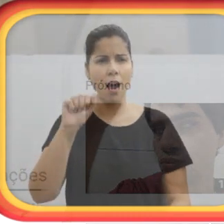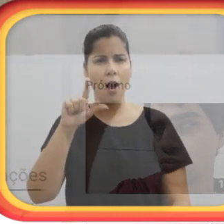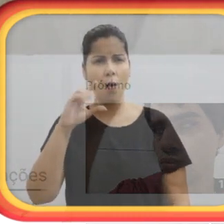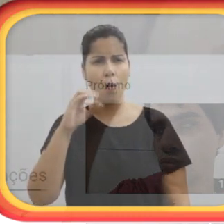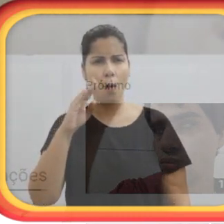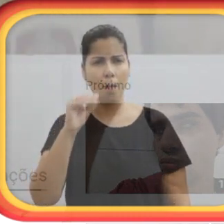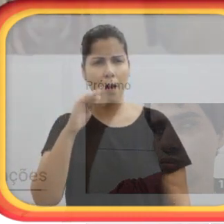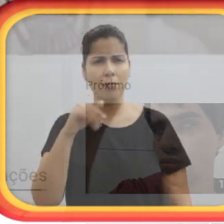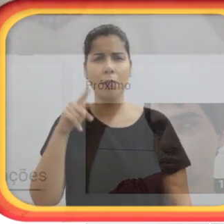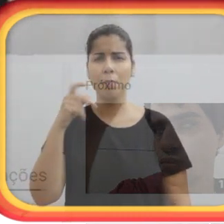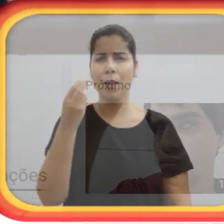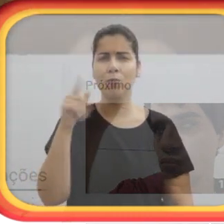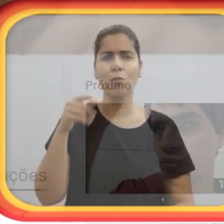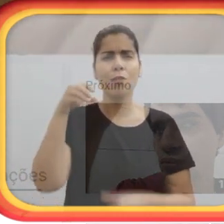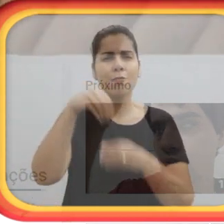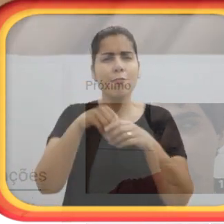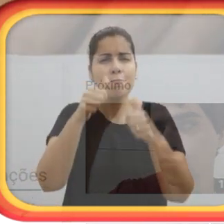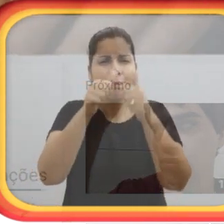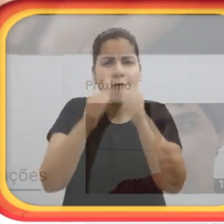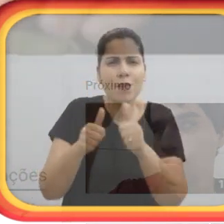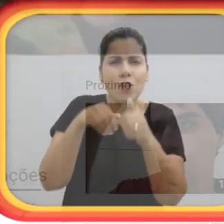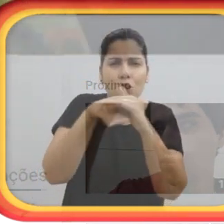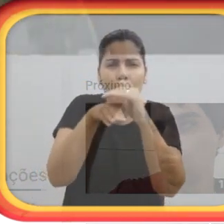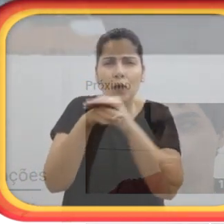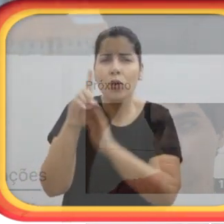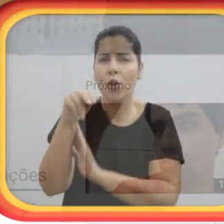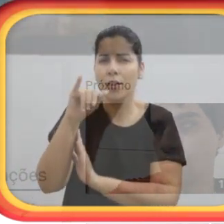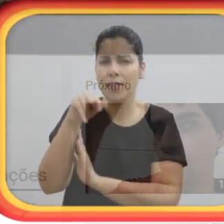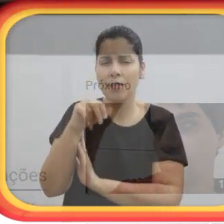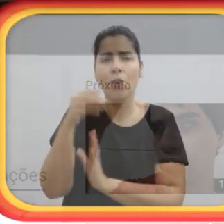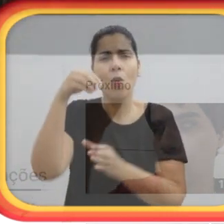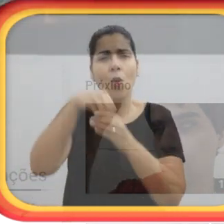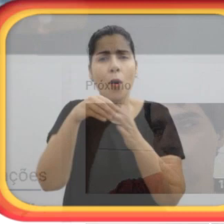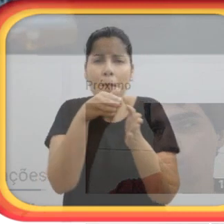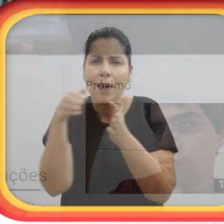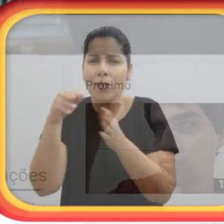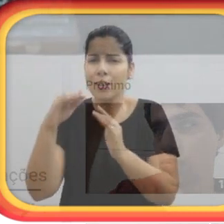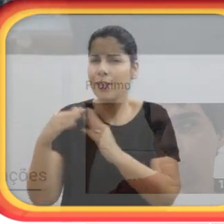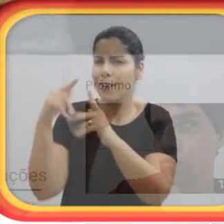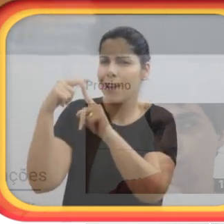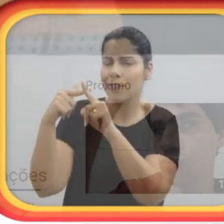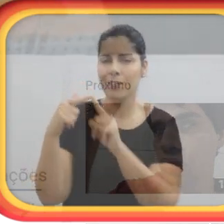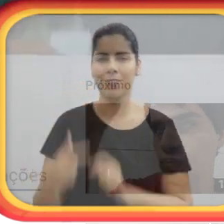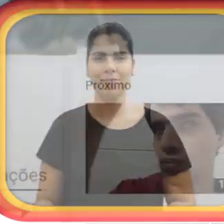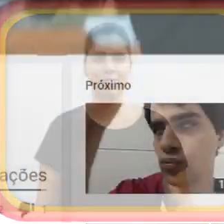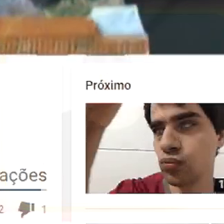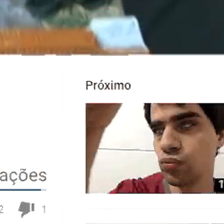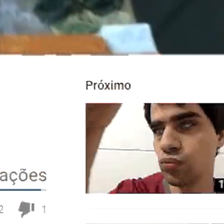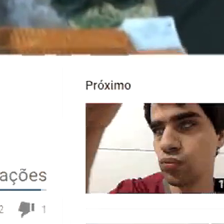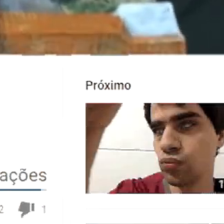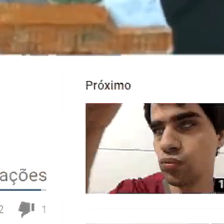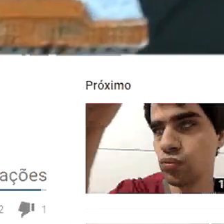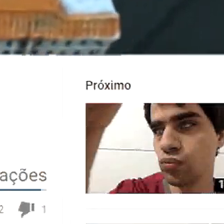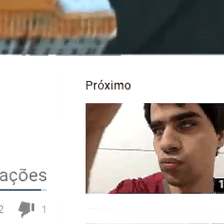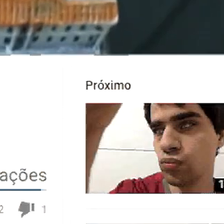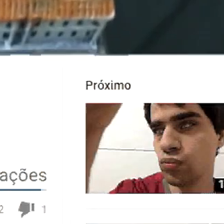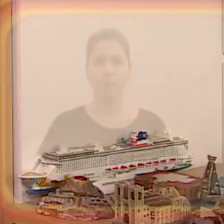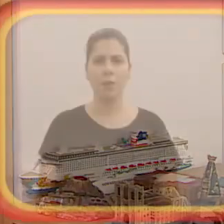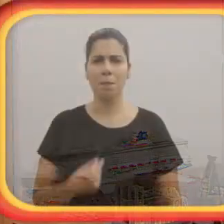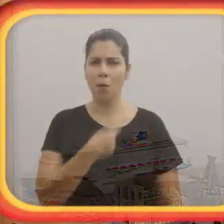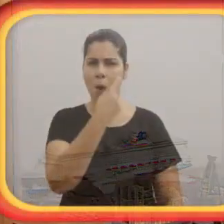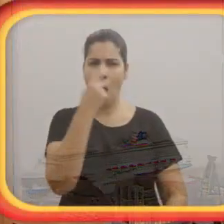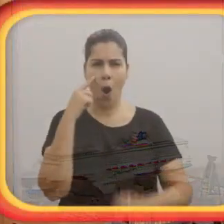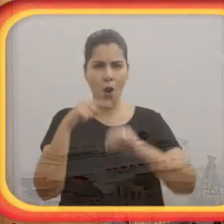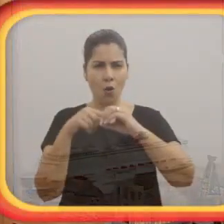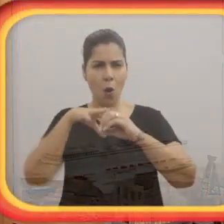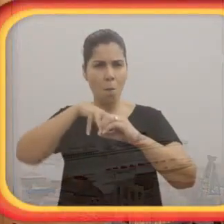de Alcobaça que Pedro fez erguer um suntuoso túmulo para Dona Inês. Colocou na parte norte da igreja.